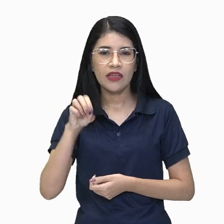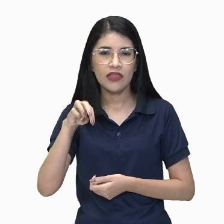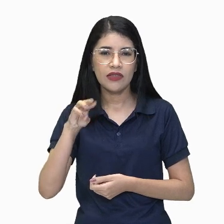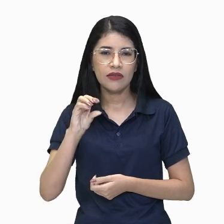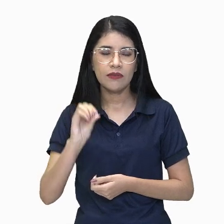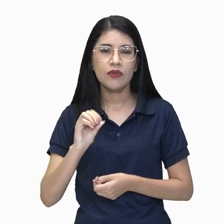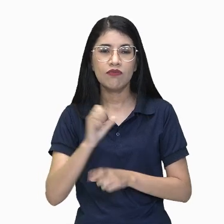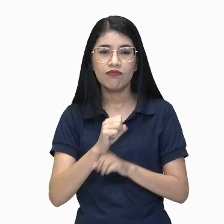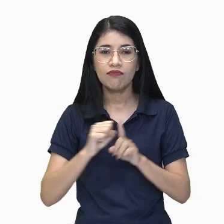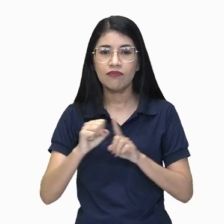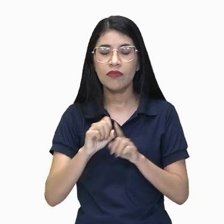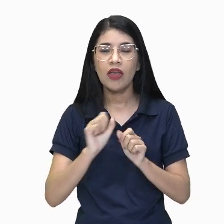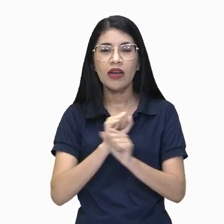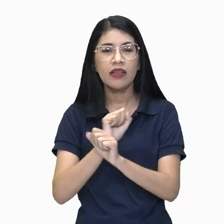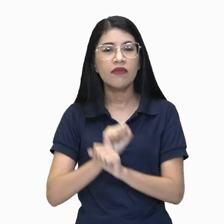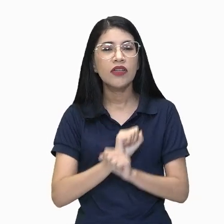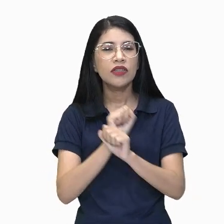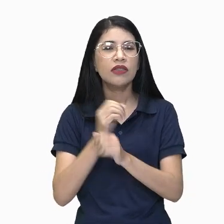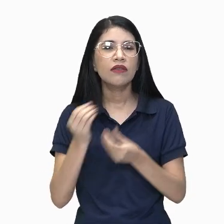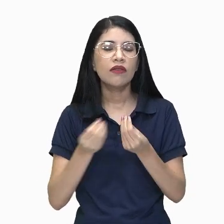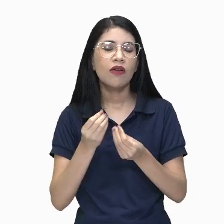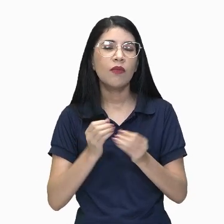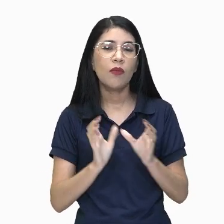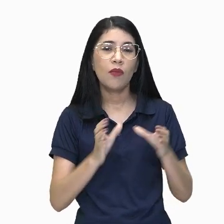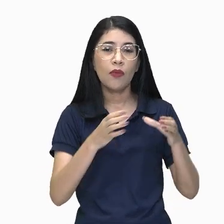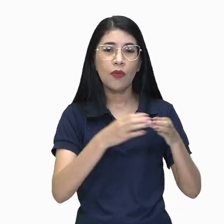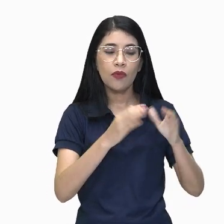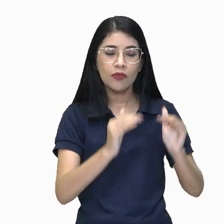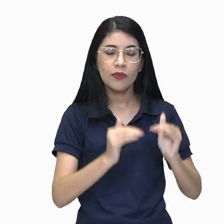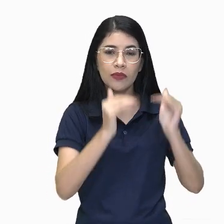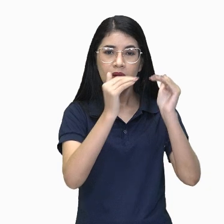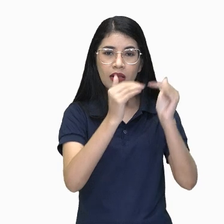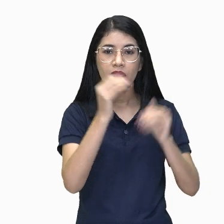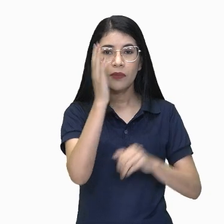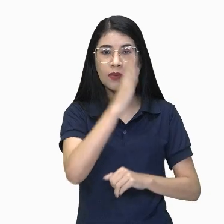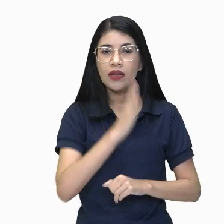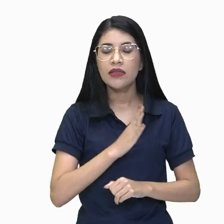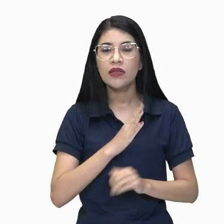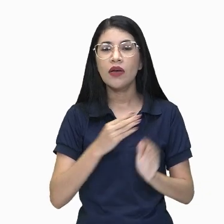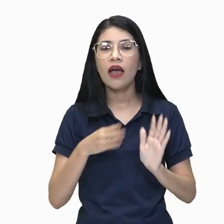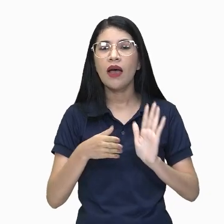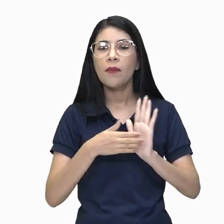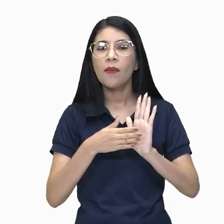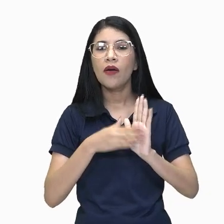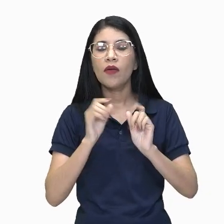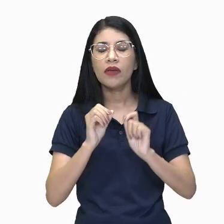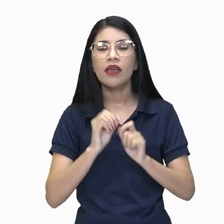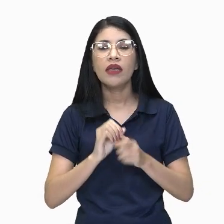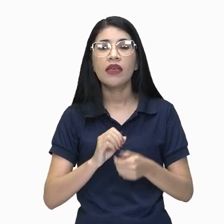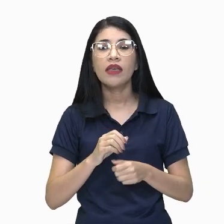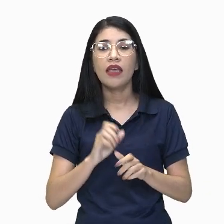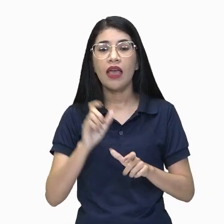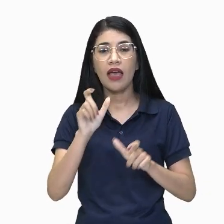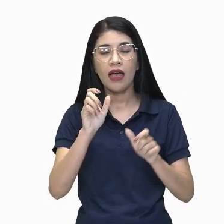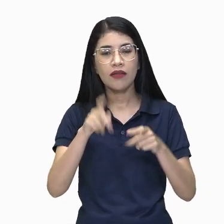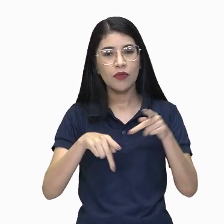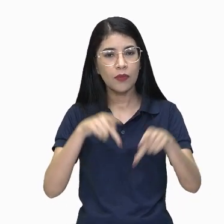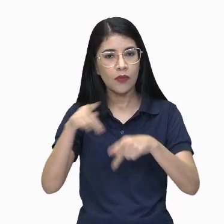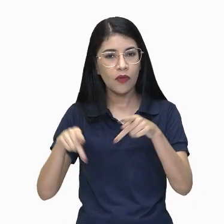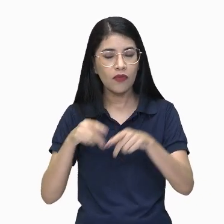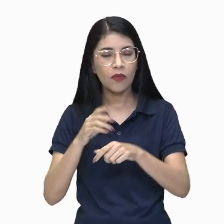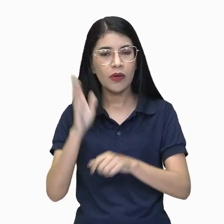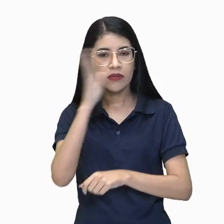da elite nacional, era defendida por parte da elite nacional, que propunha, né, o embranquecimento da nação,